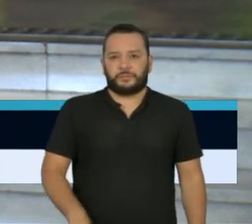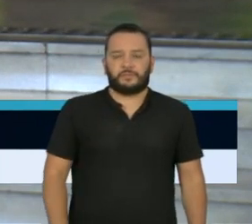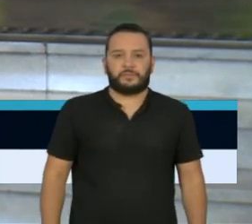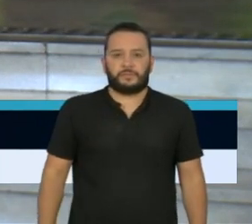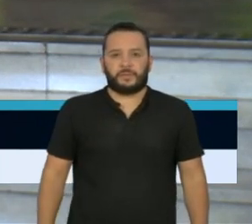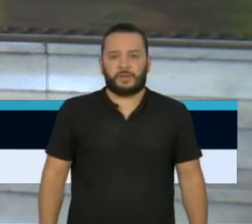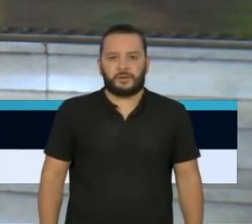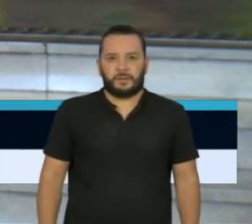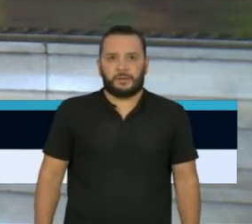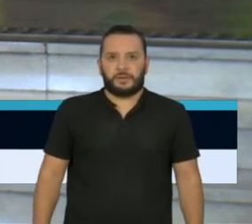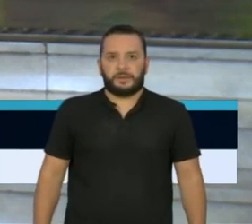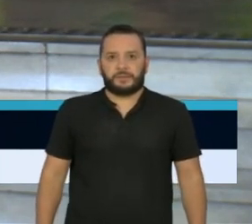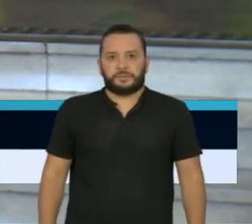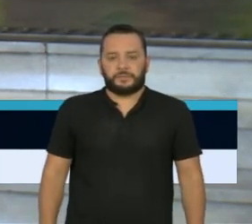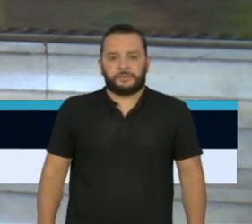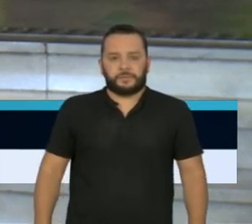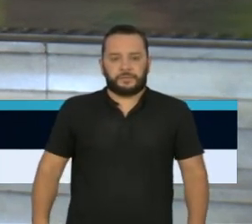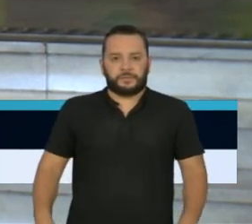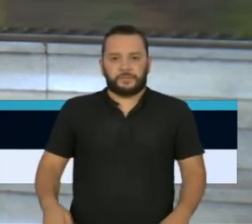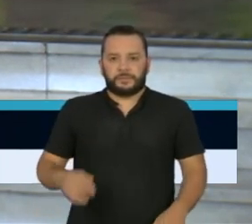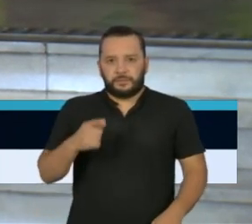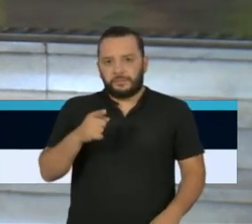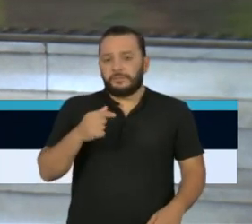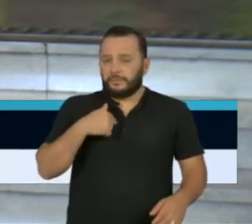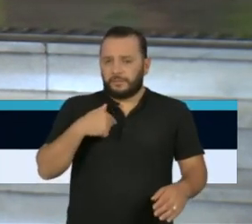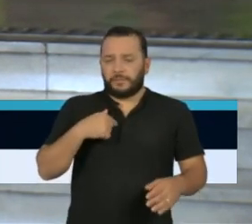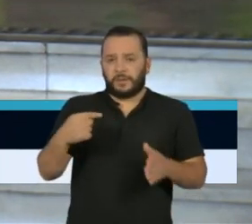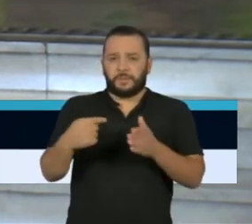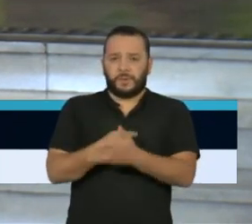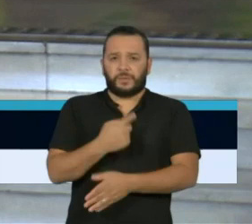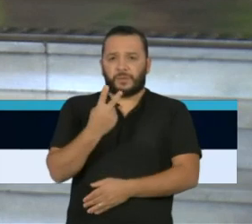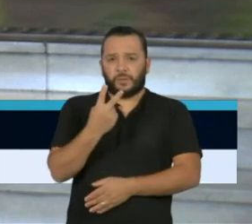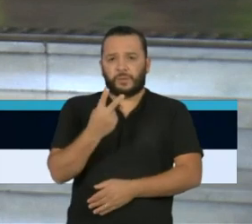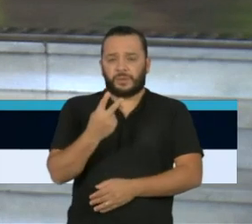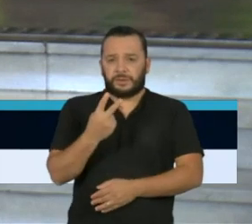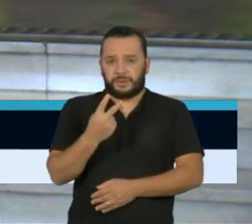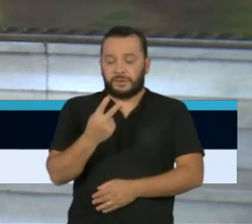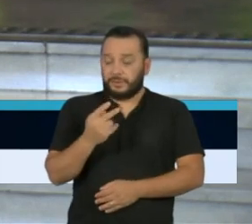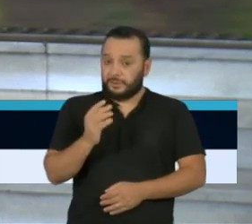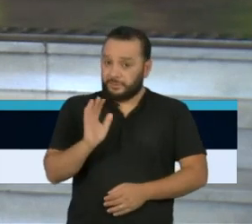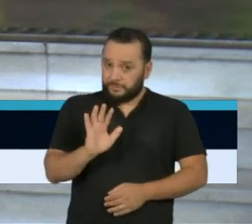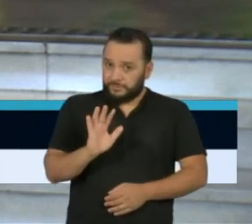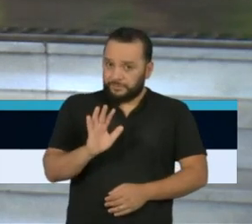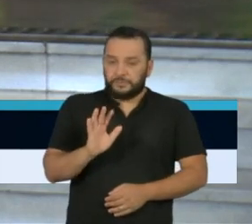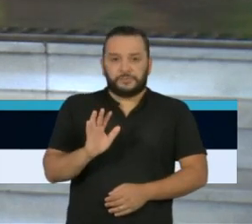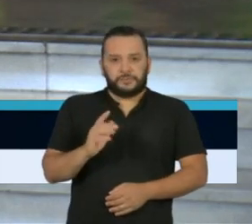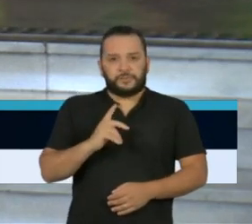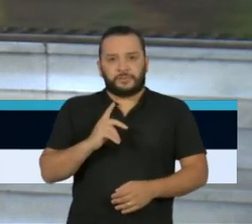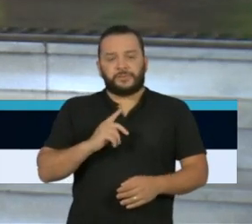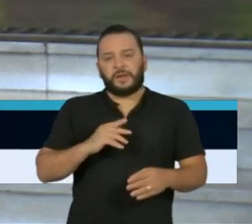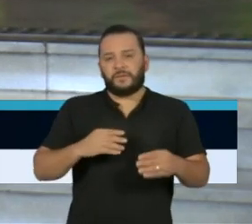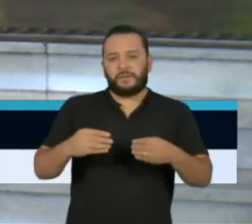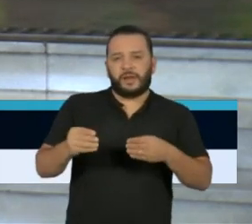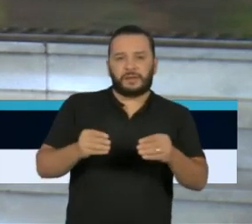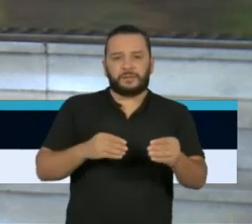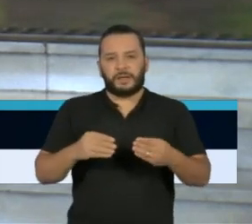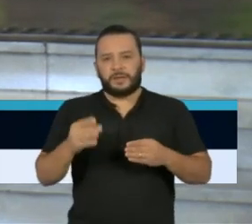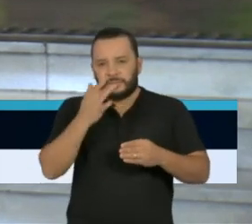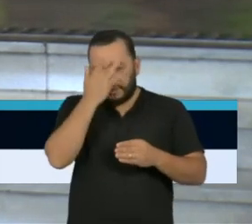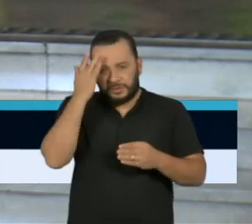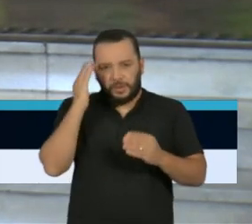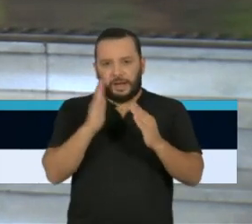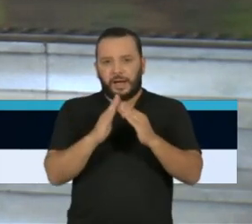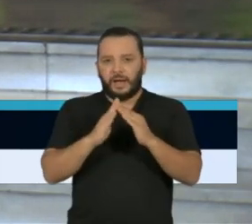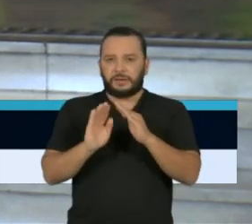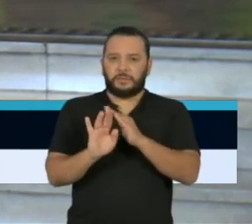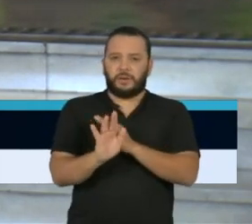intervenção. Ainda as 2 perguntas complementares, Silvia. O relaxamento, infelizmente,